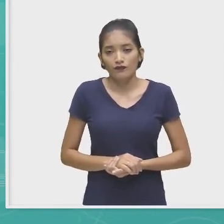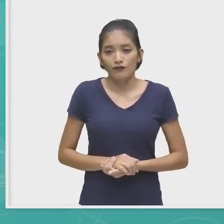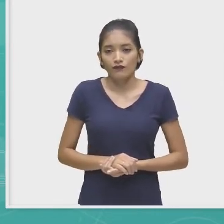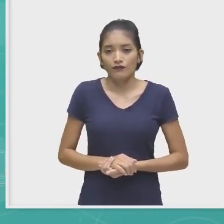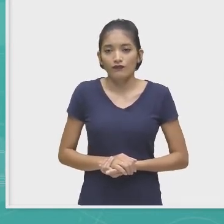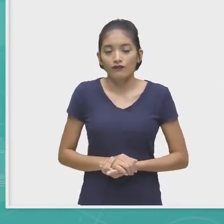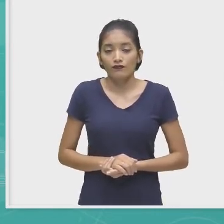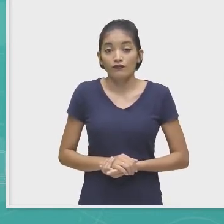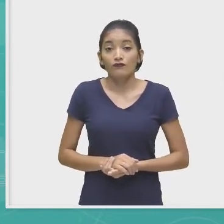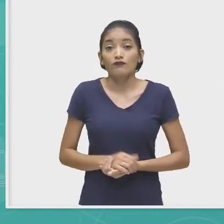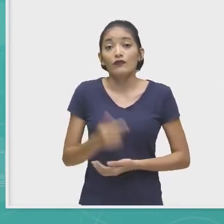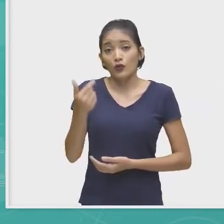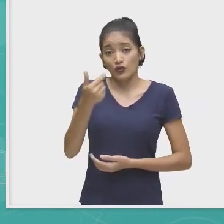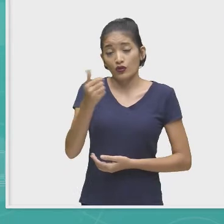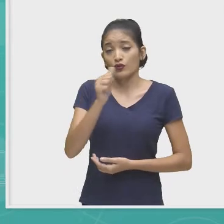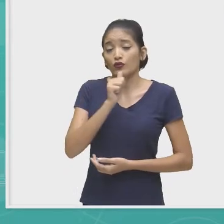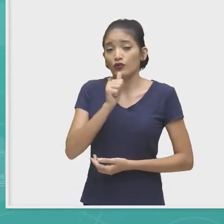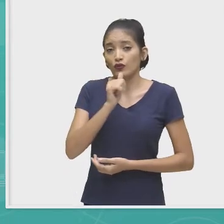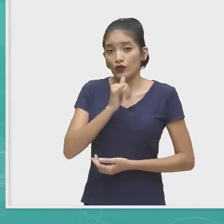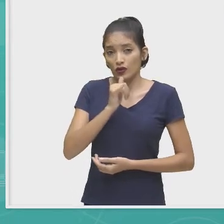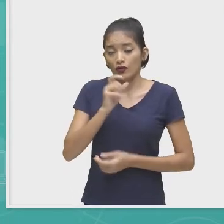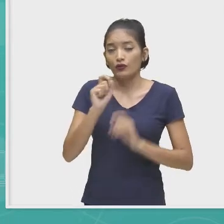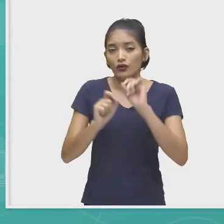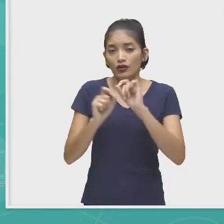Nosso exemplo 2 diz o seguinte: